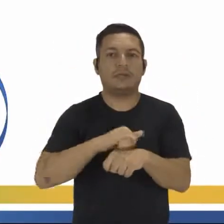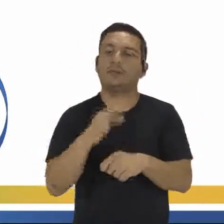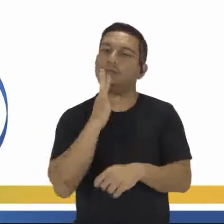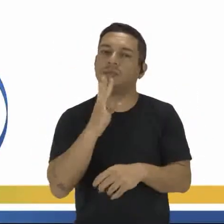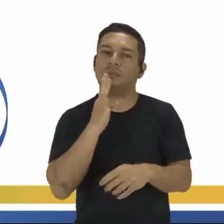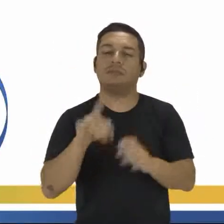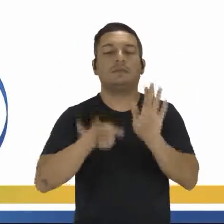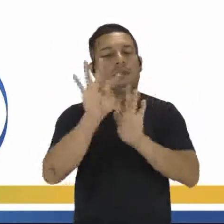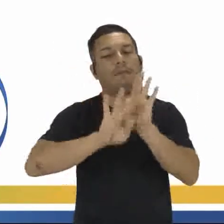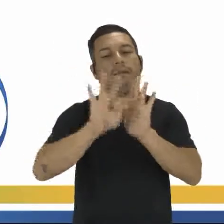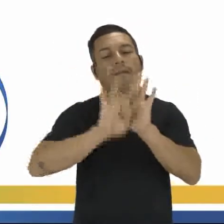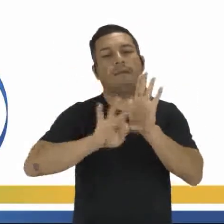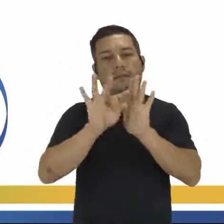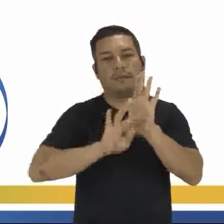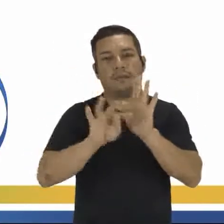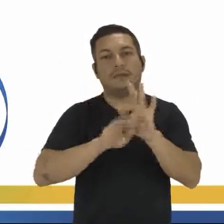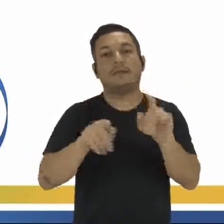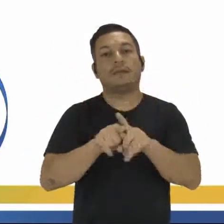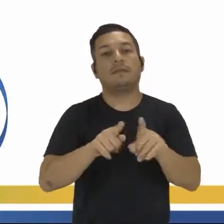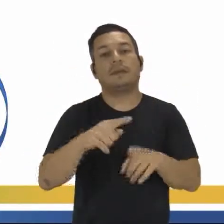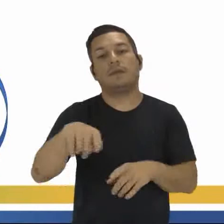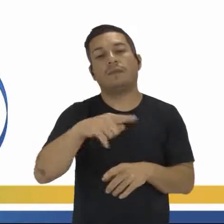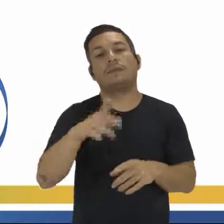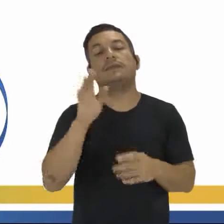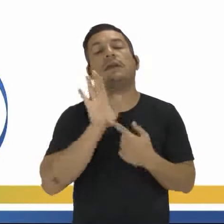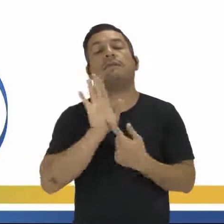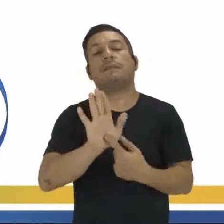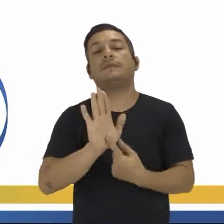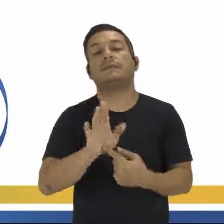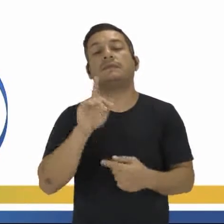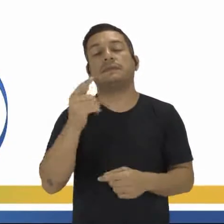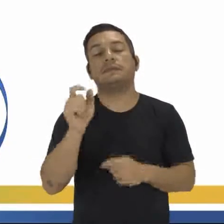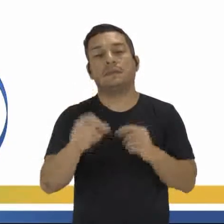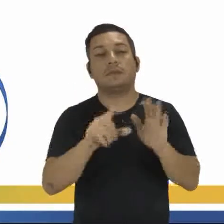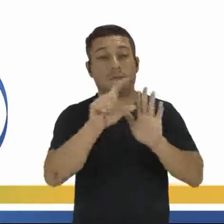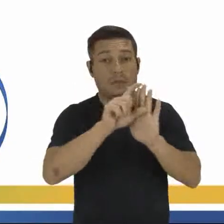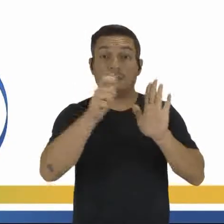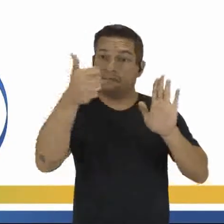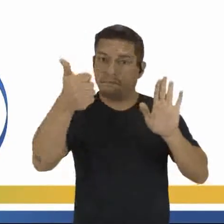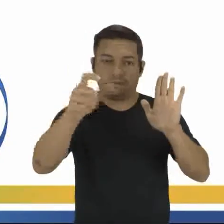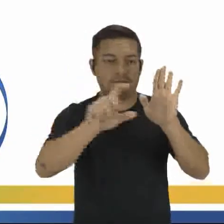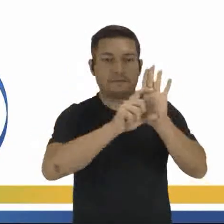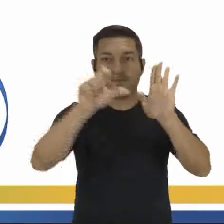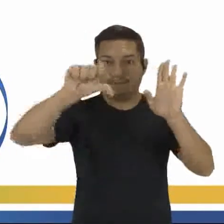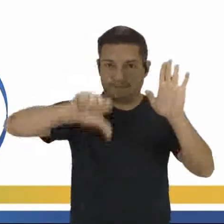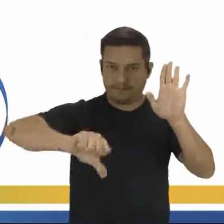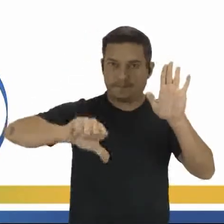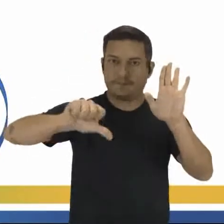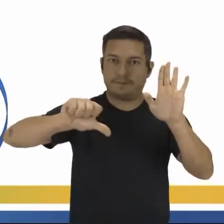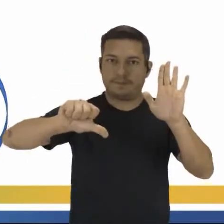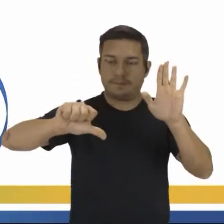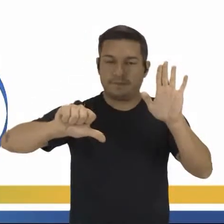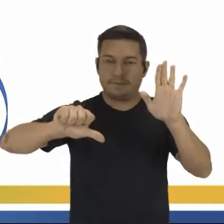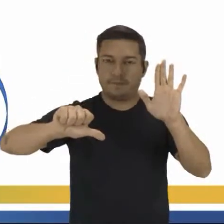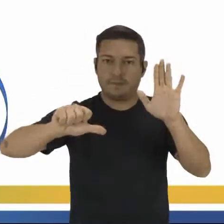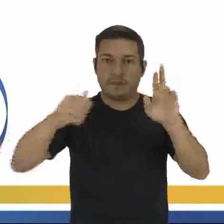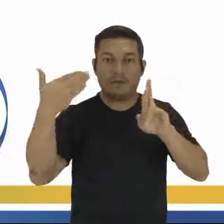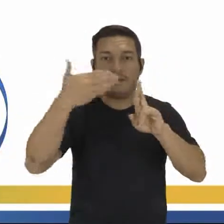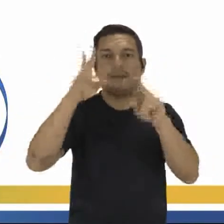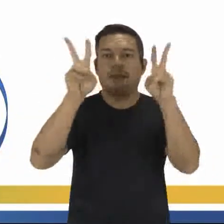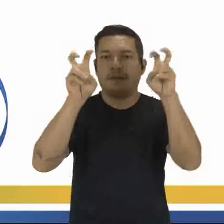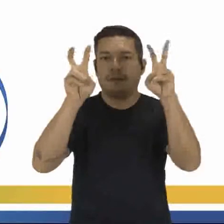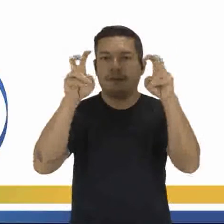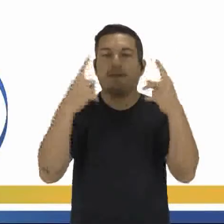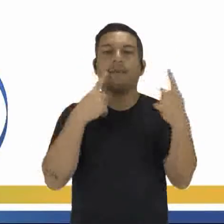textos dissertativos argumentativos, que é quando você apresenta um parágrafo favorável e outro contrário ao tema debatido. Já deixo